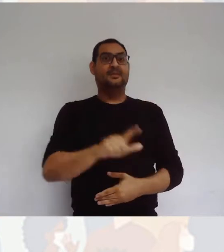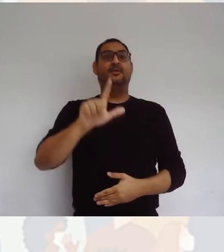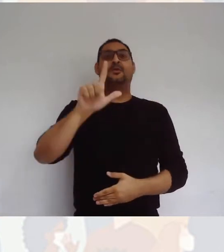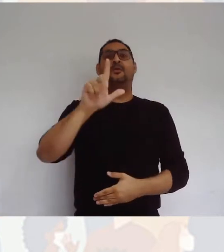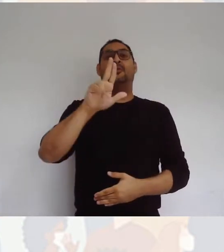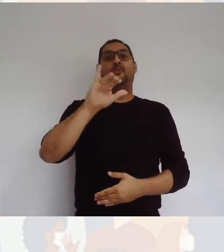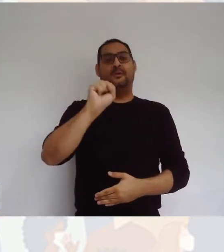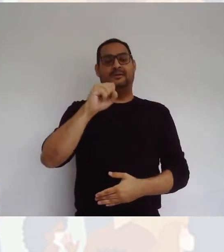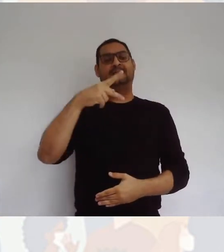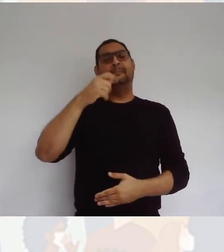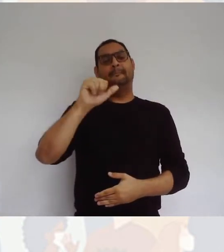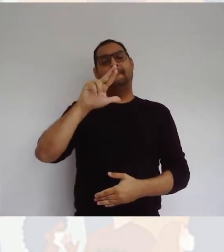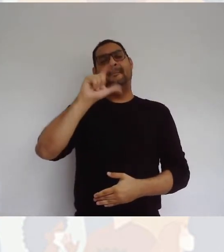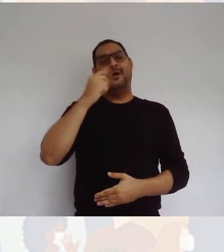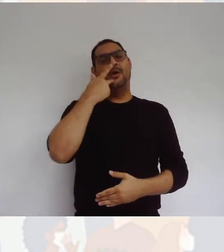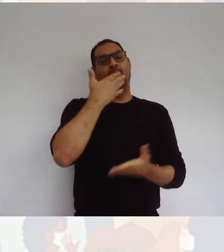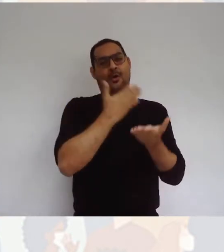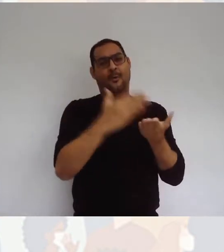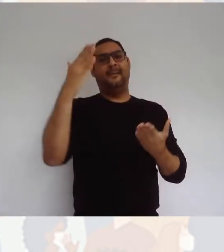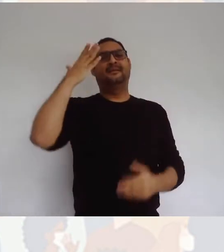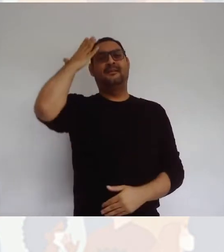sua fala.